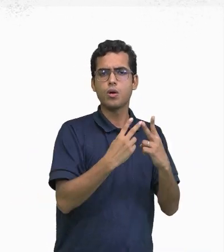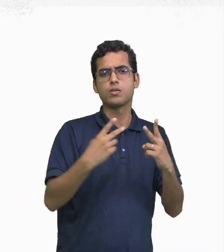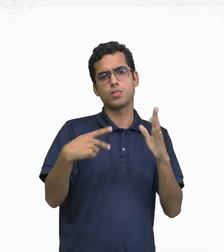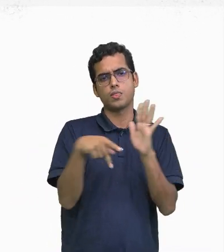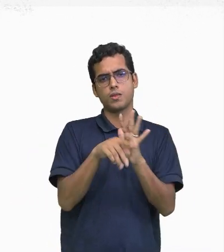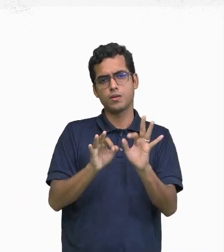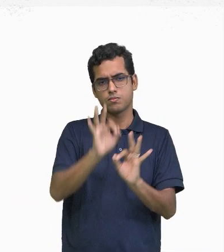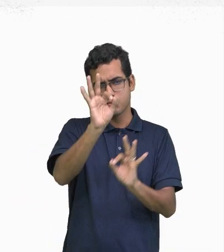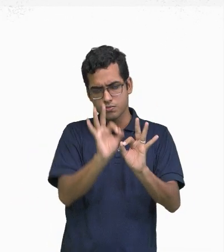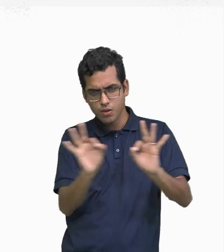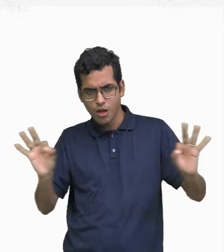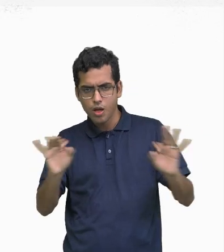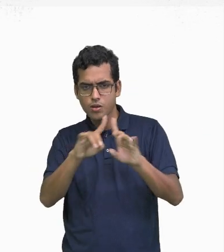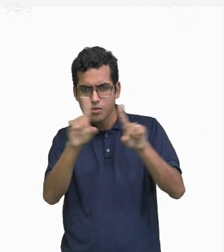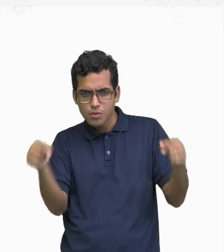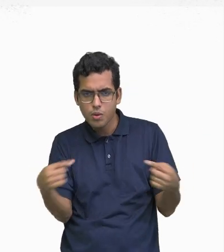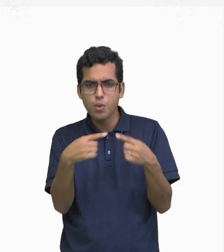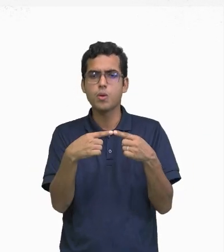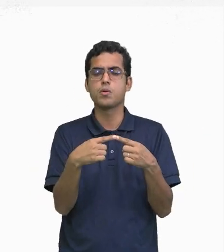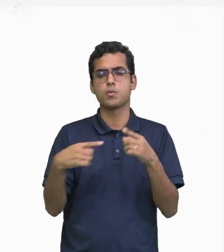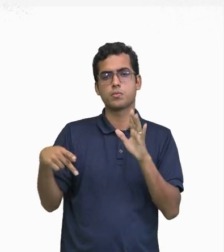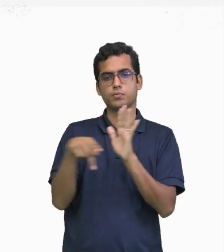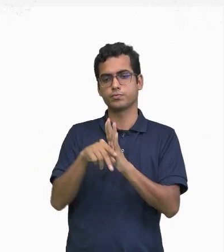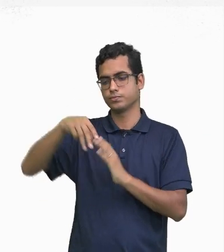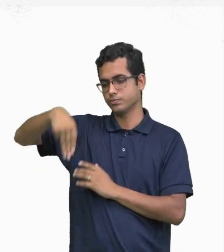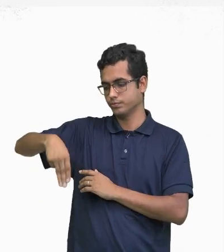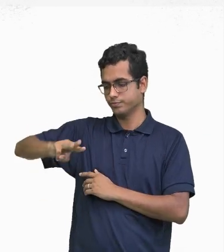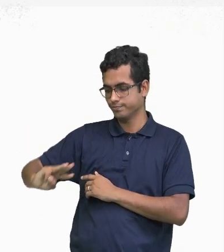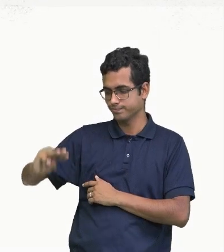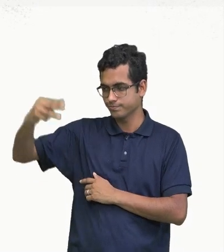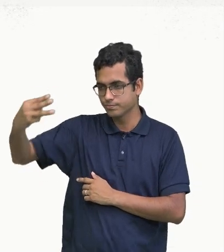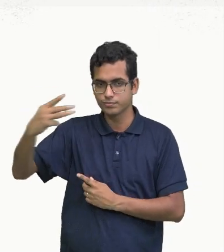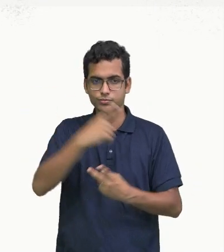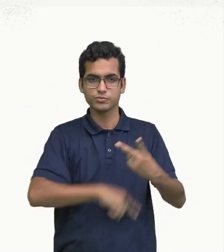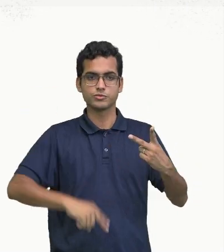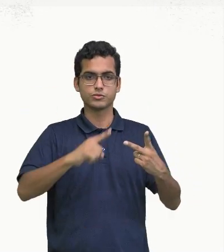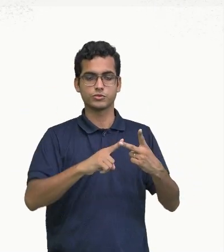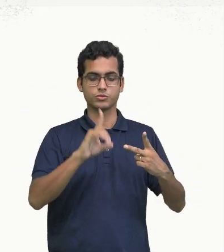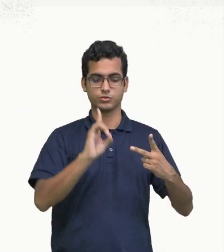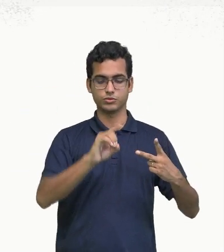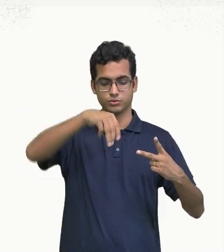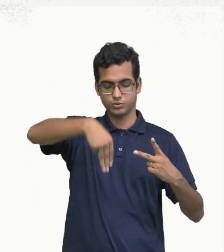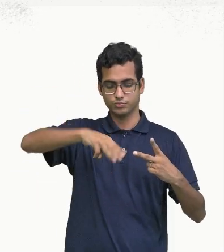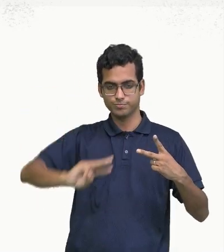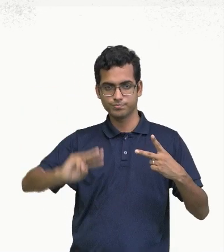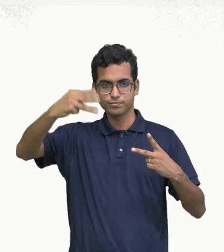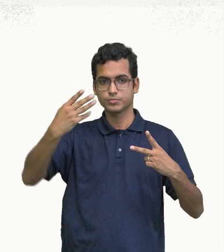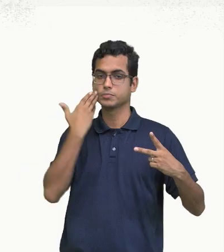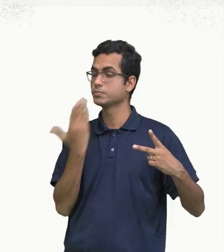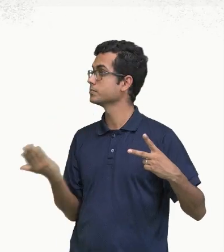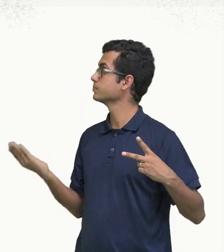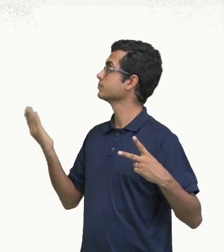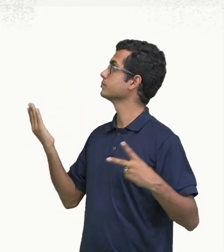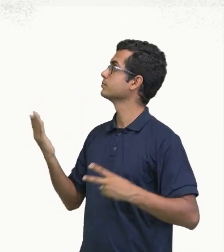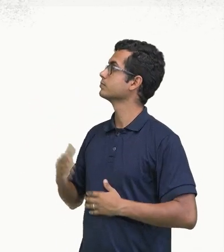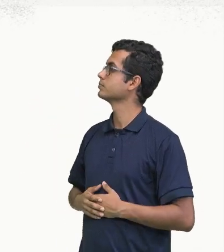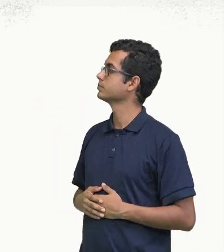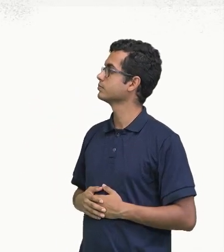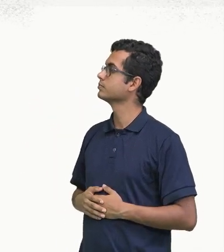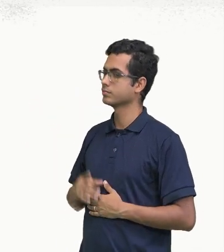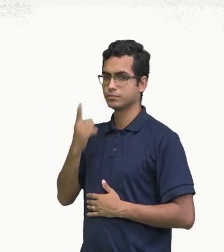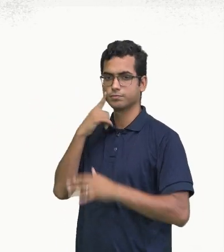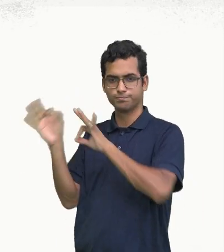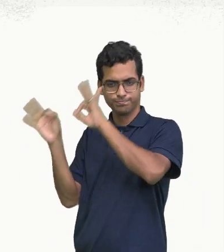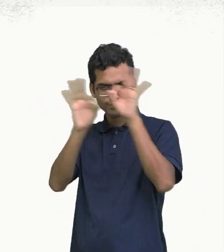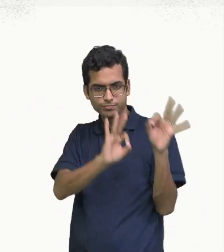bem? Assim como o metro cúbico e o decímetro cúbico. Mas como nós vimos